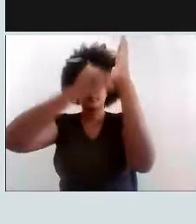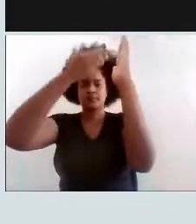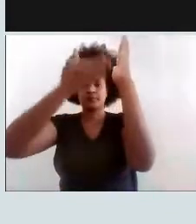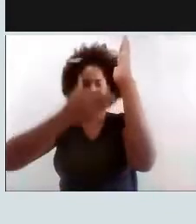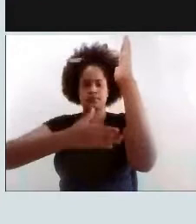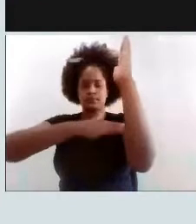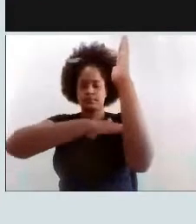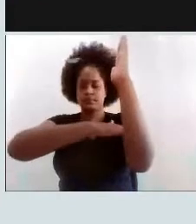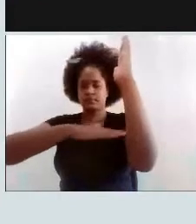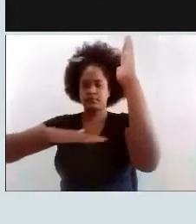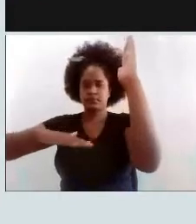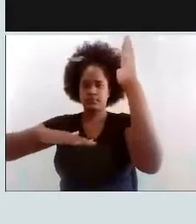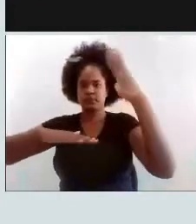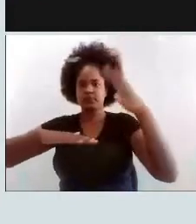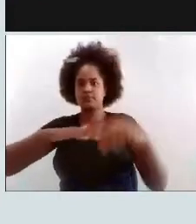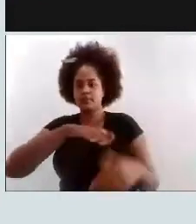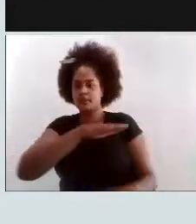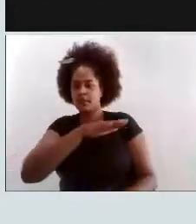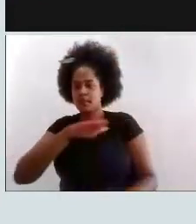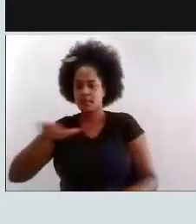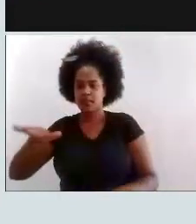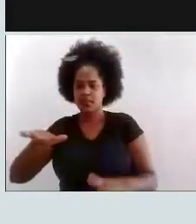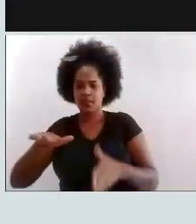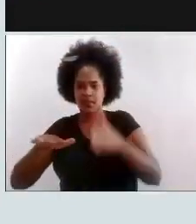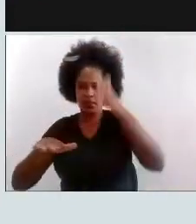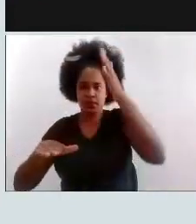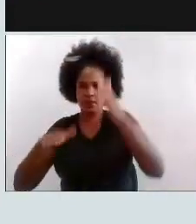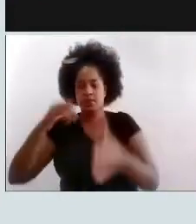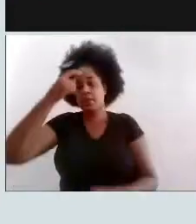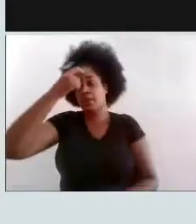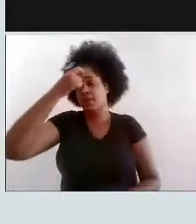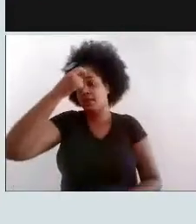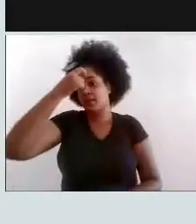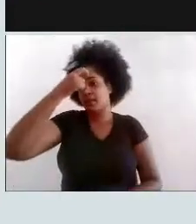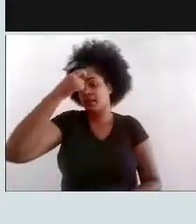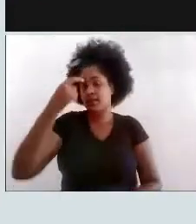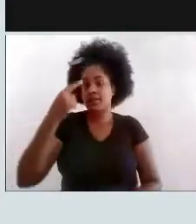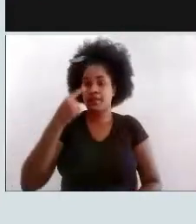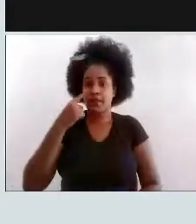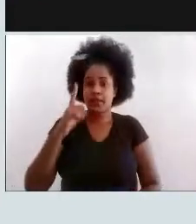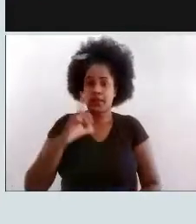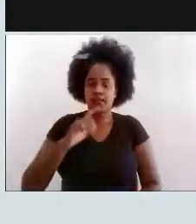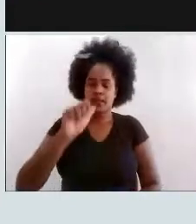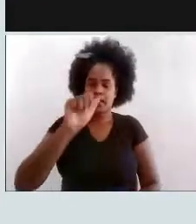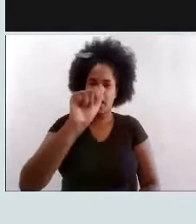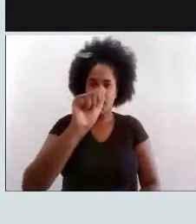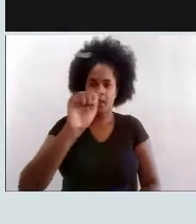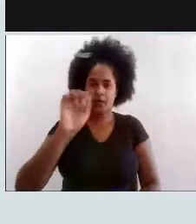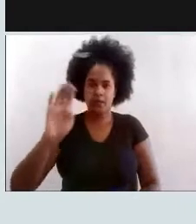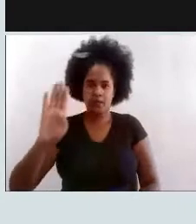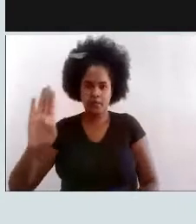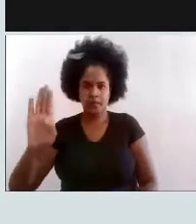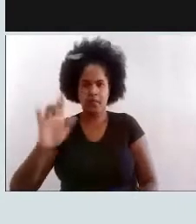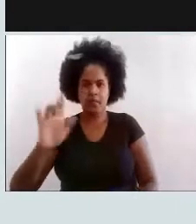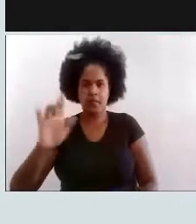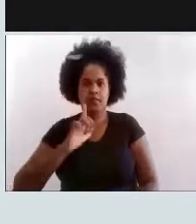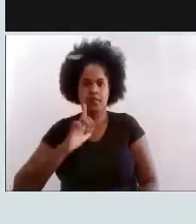onde tem o alfa e o beta, que é esse A e esse B, por favor.